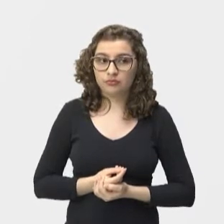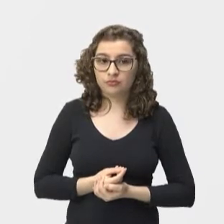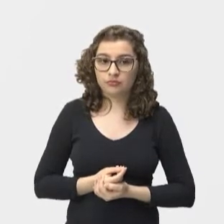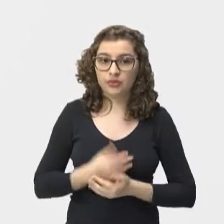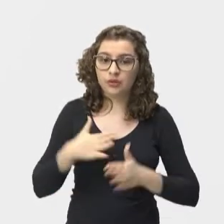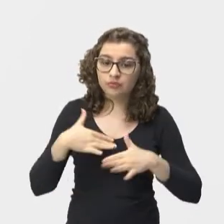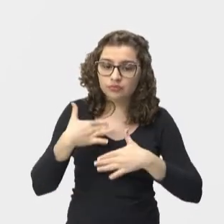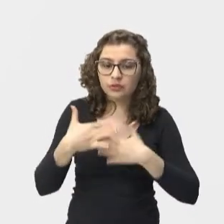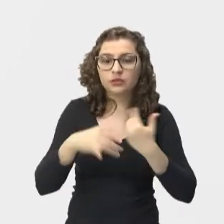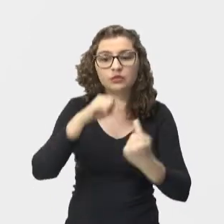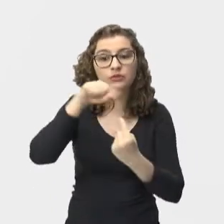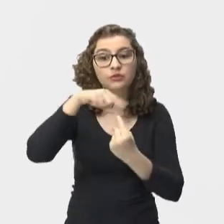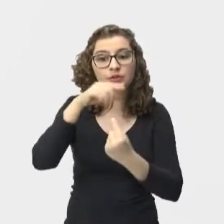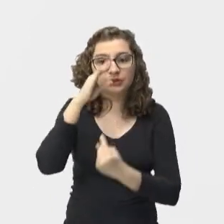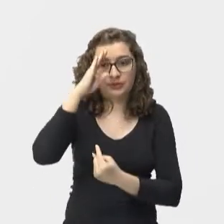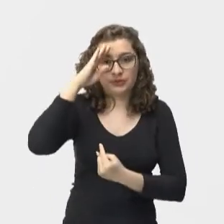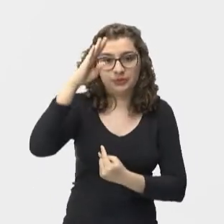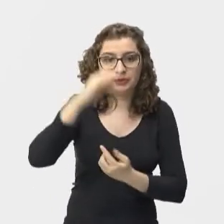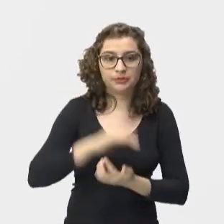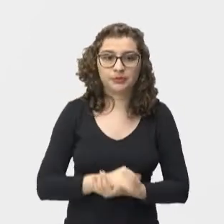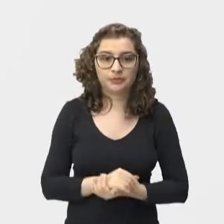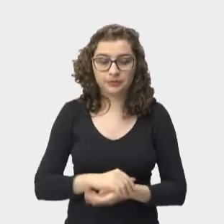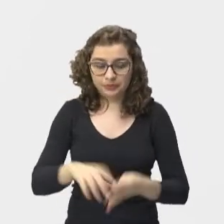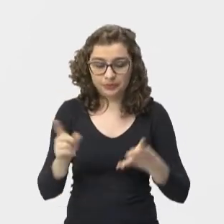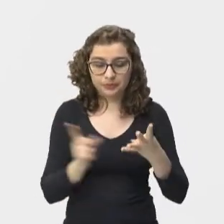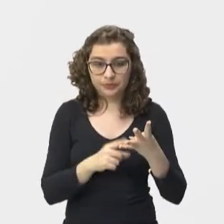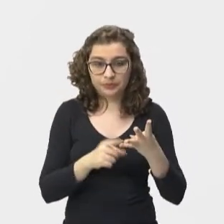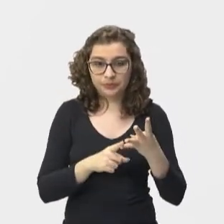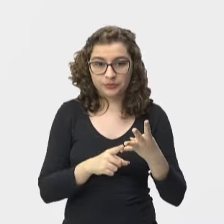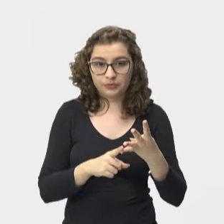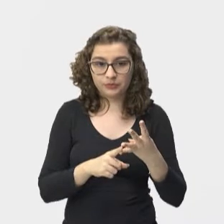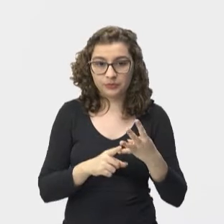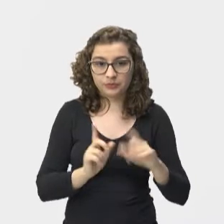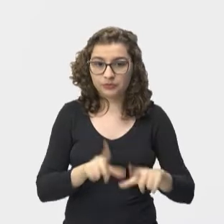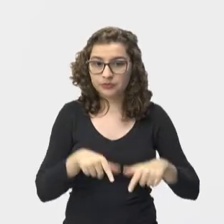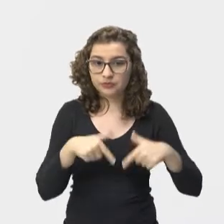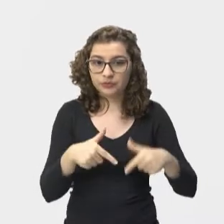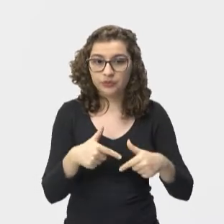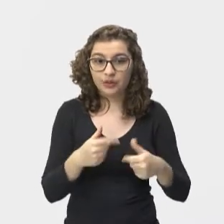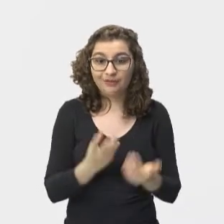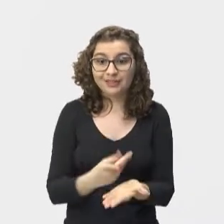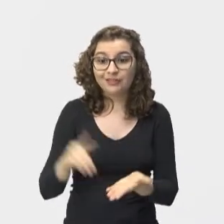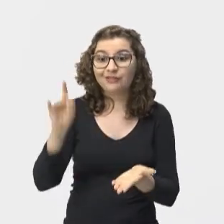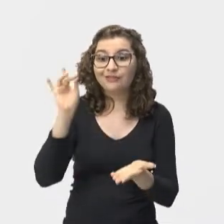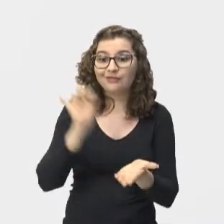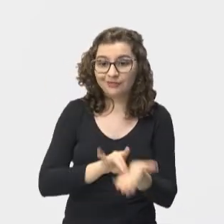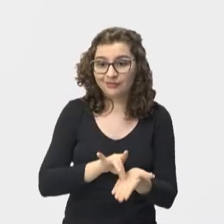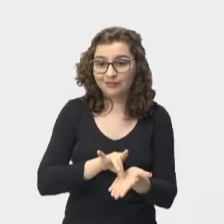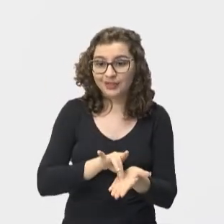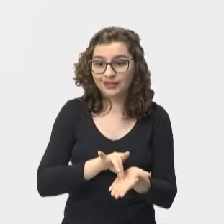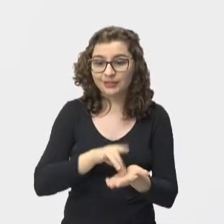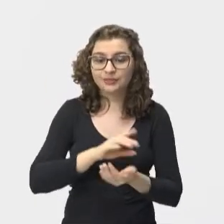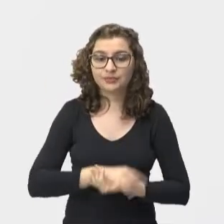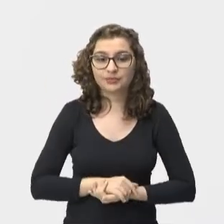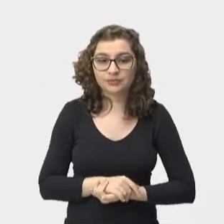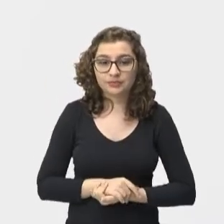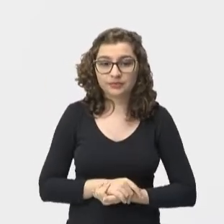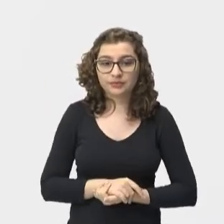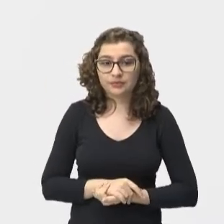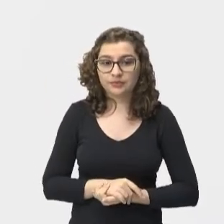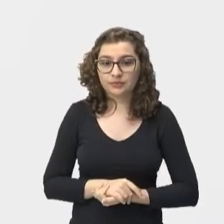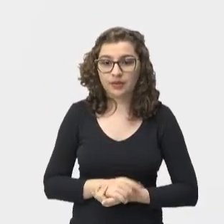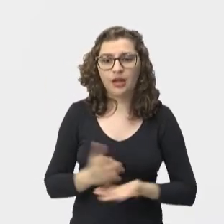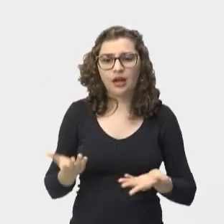para desenvolver o objetivo. E a atividade visa dar concretude àquela ação. Então vai se pôr